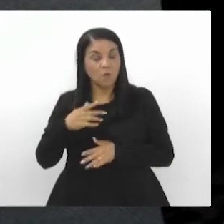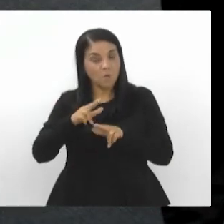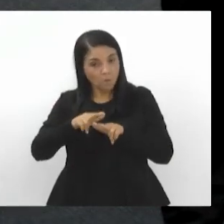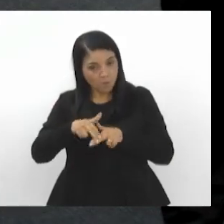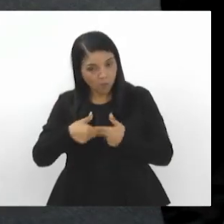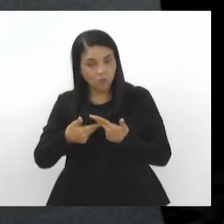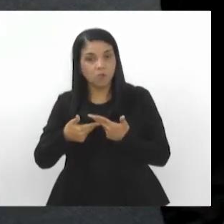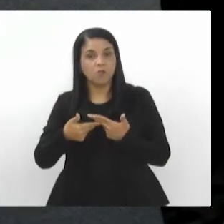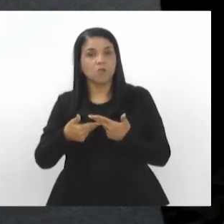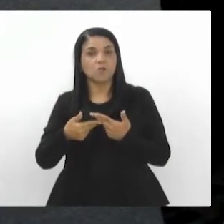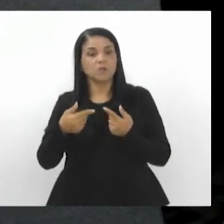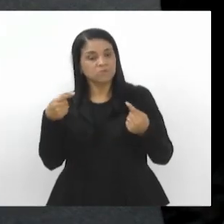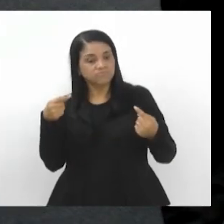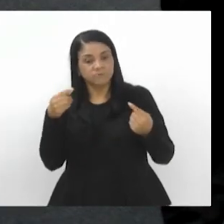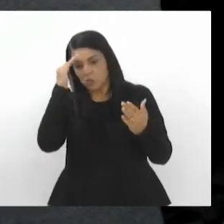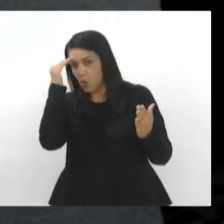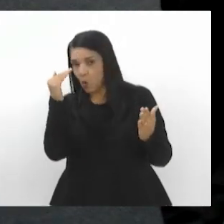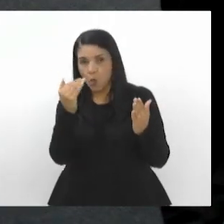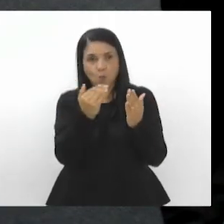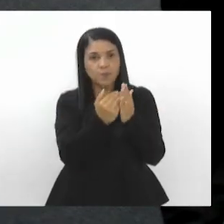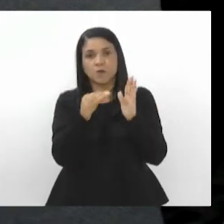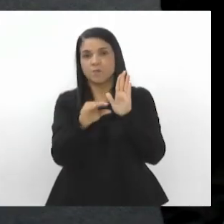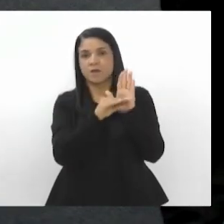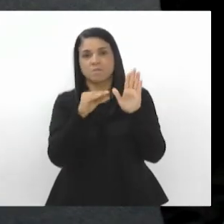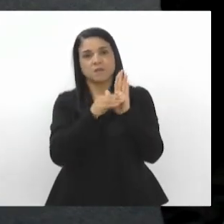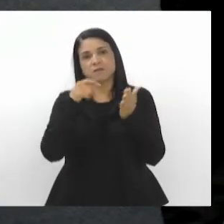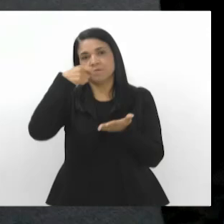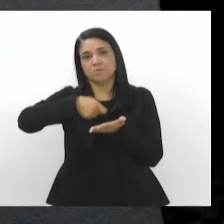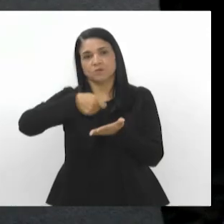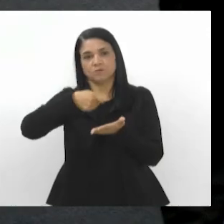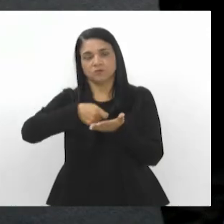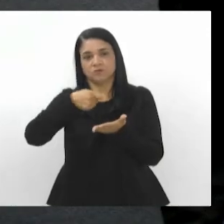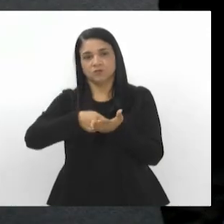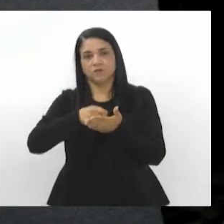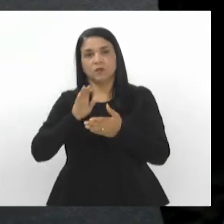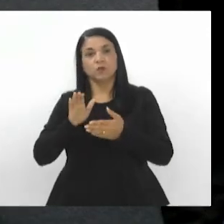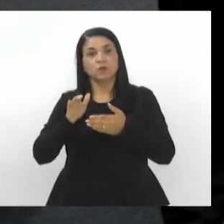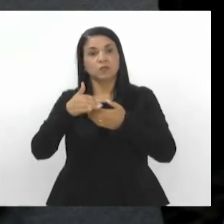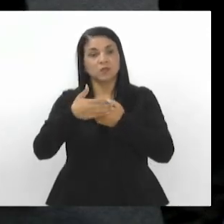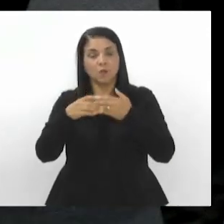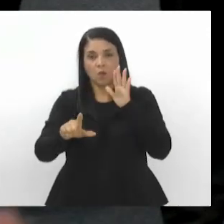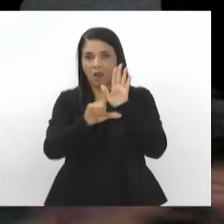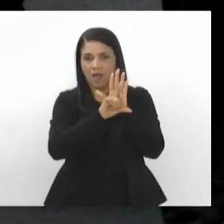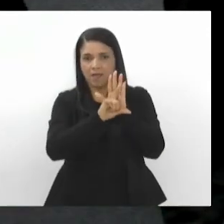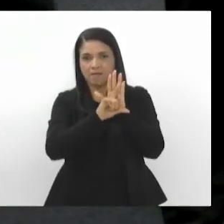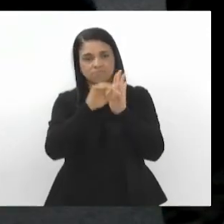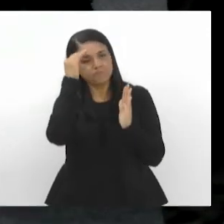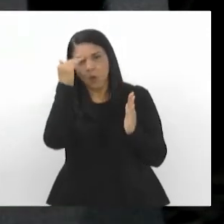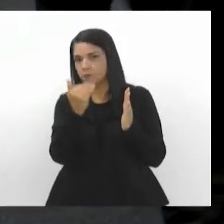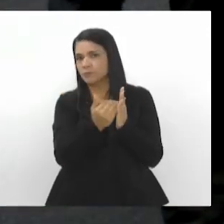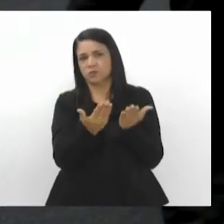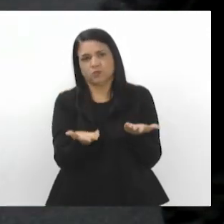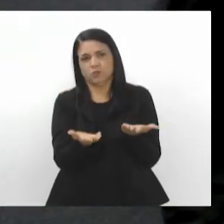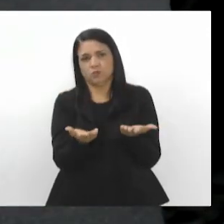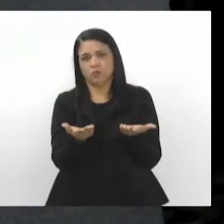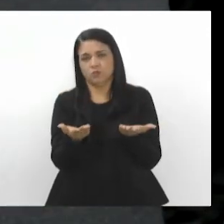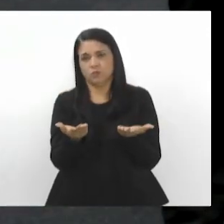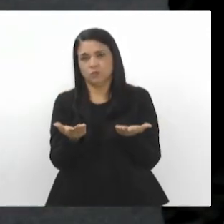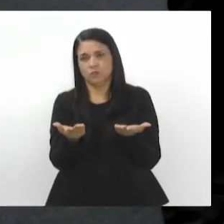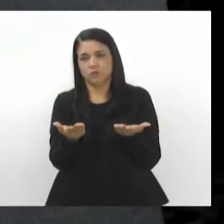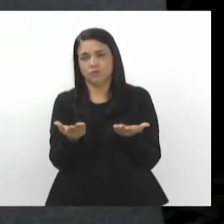ela descumprir uma emenda impositiva nos termos da lei complementar. Então, só